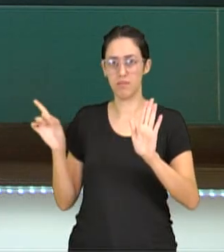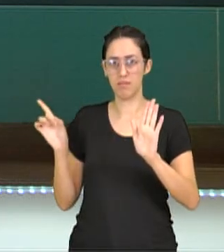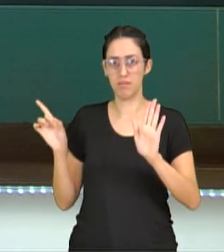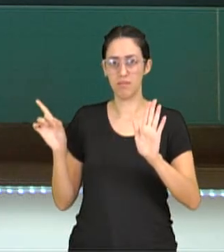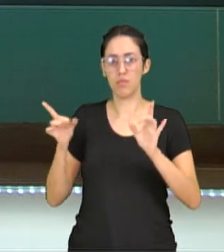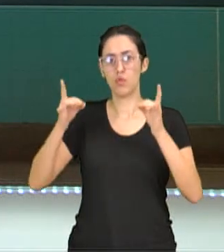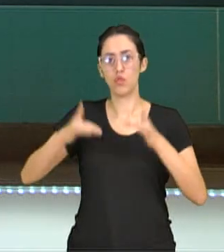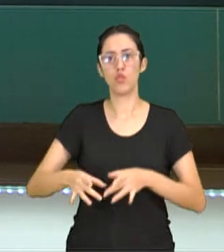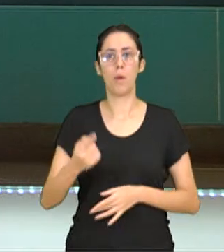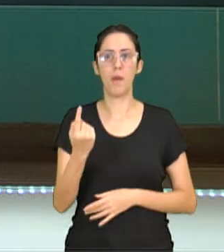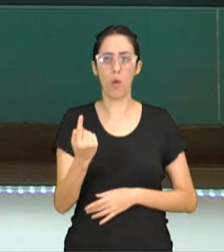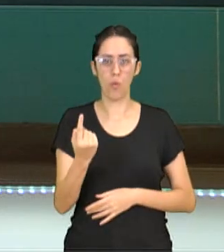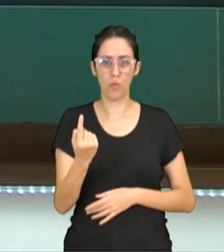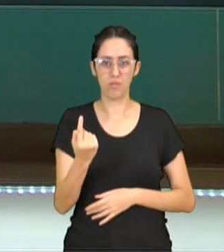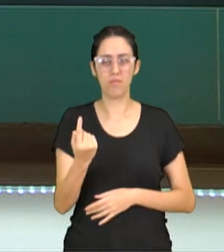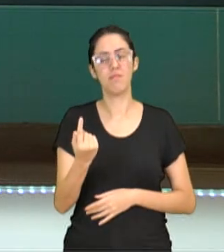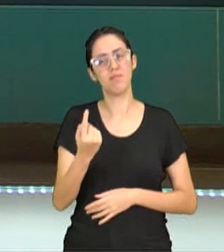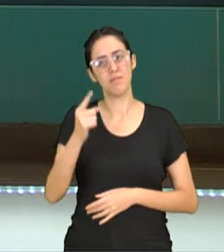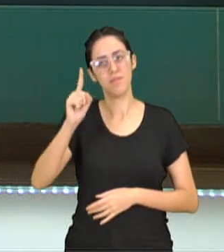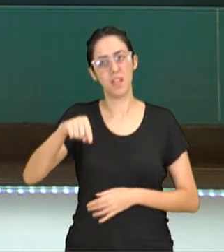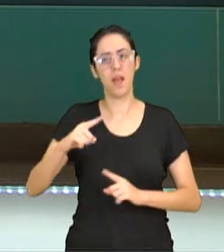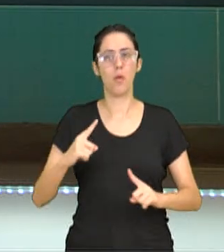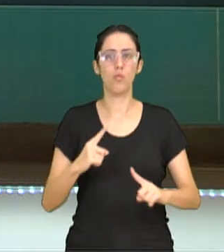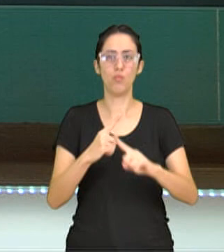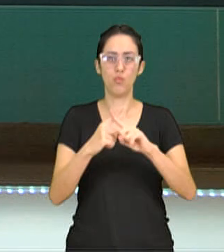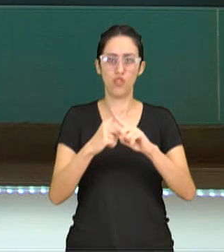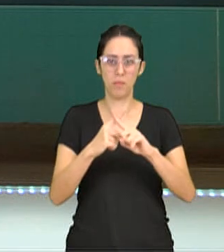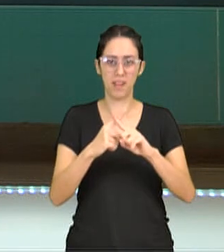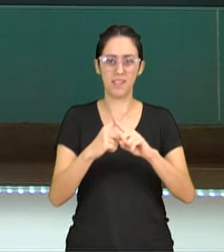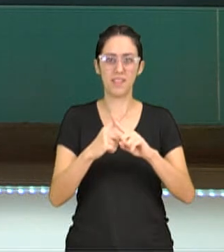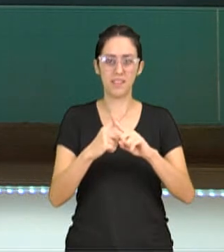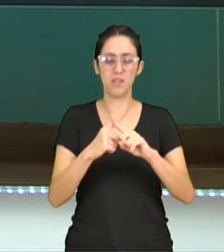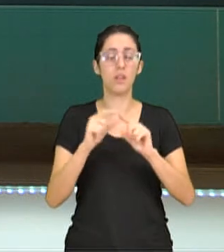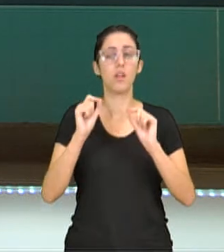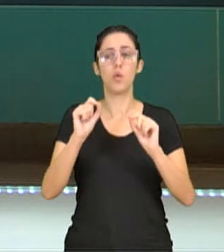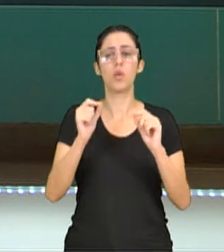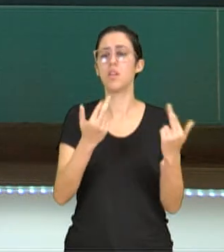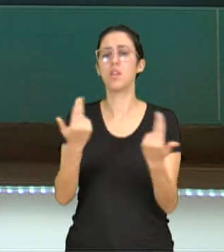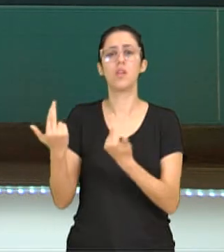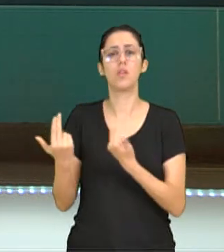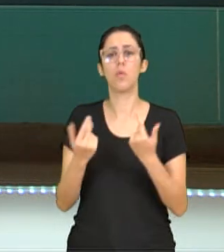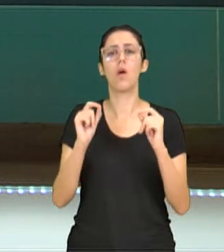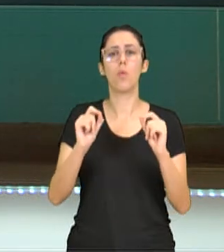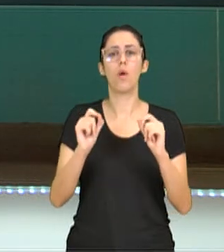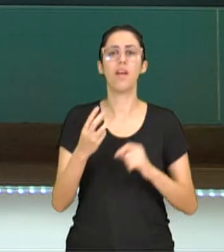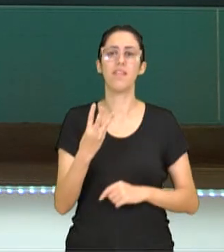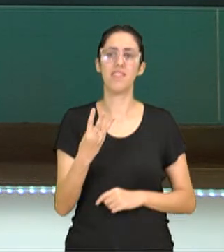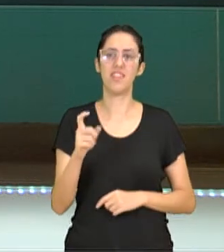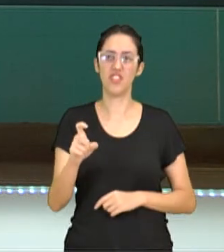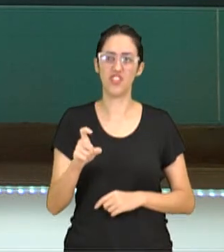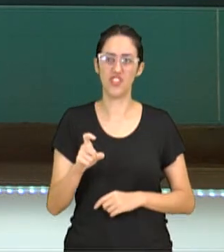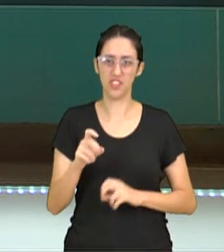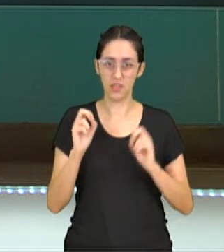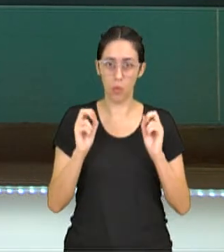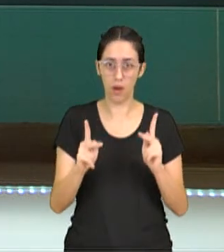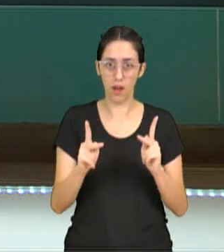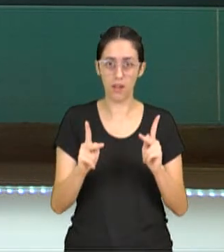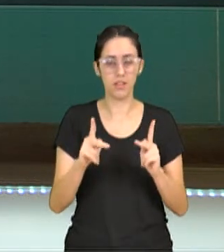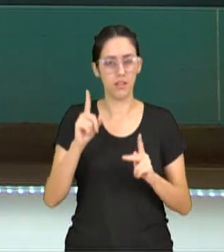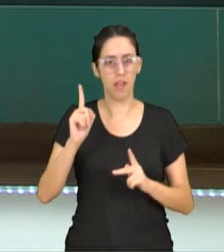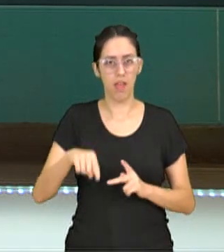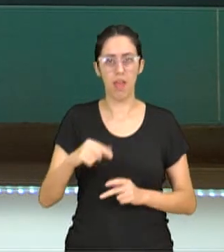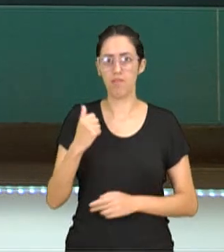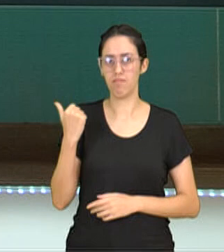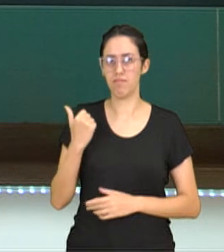1. Eu transformei em uma multiplicação cujo fator comum é o 3x, ok? Esse é colocando em